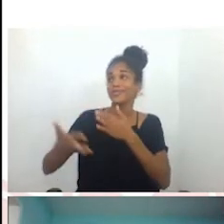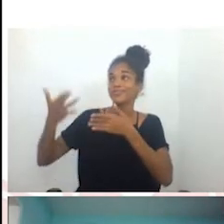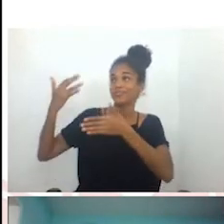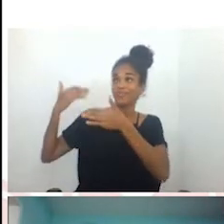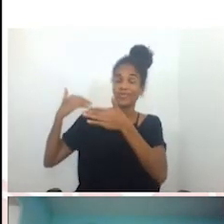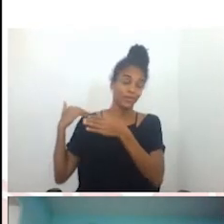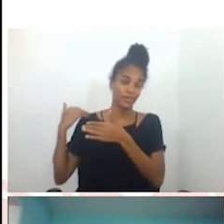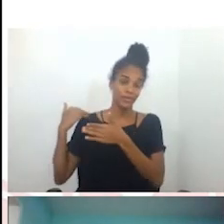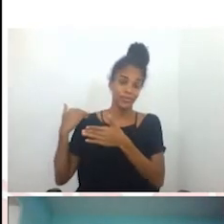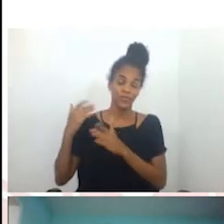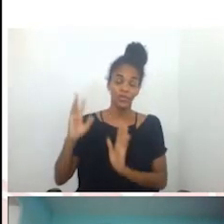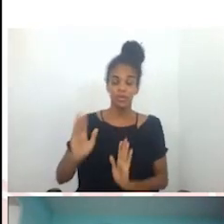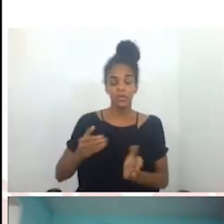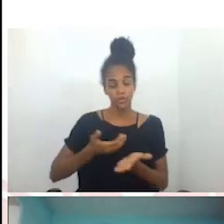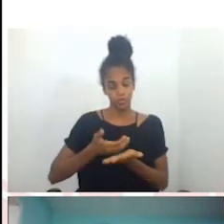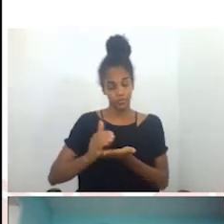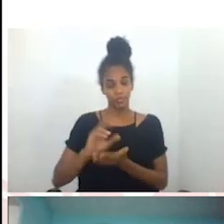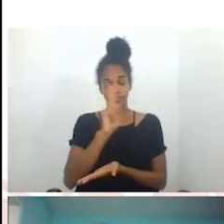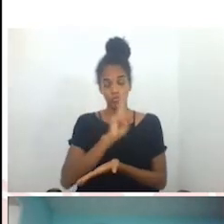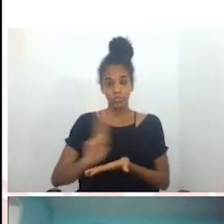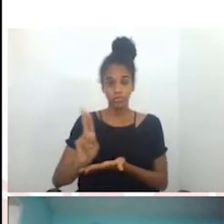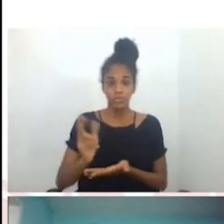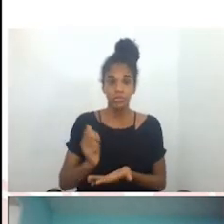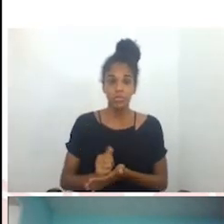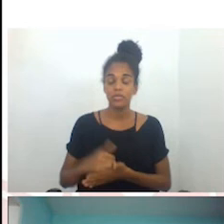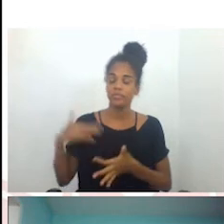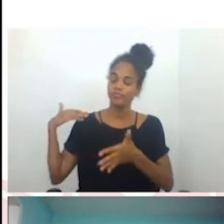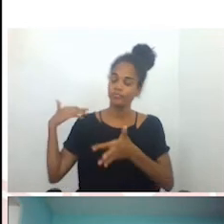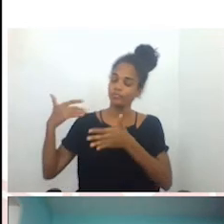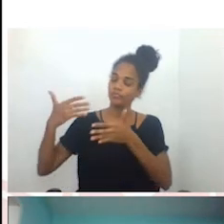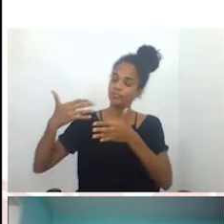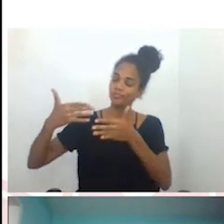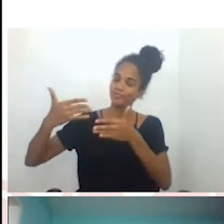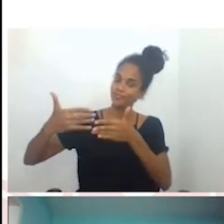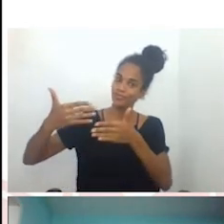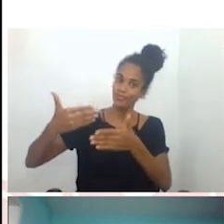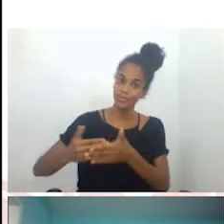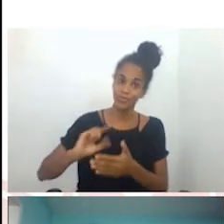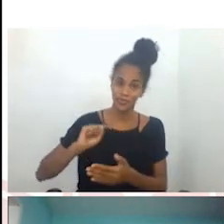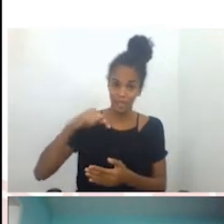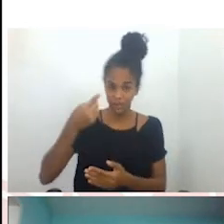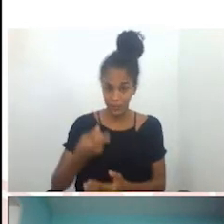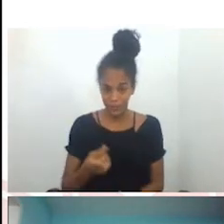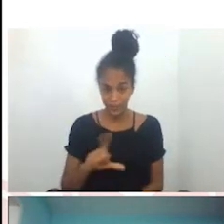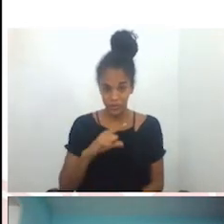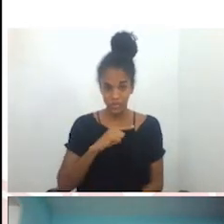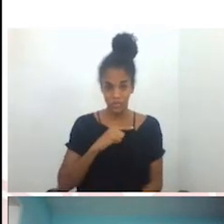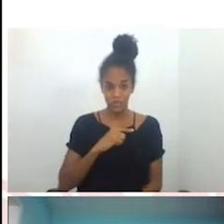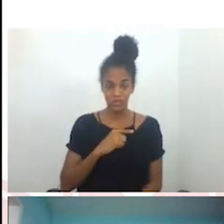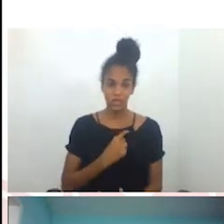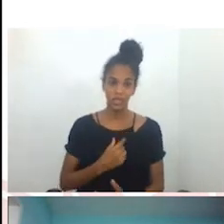gente começou a usar. Então, as coisas foram passando e depois a gente começou a ter alguns ensaios